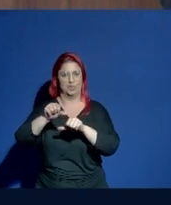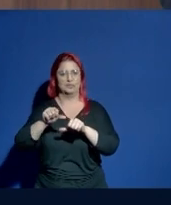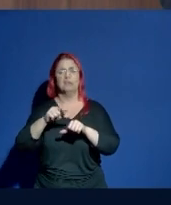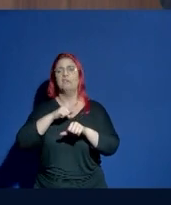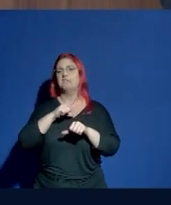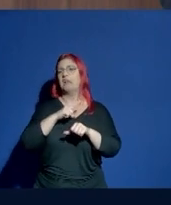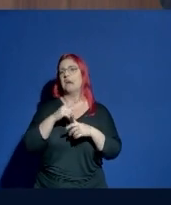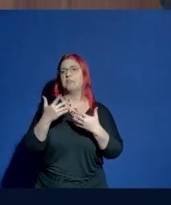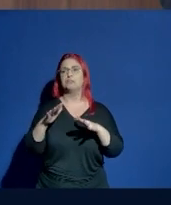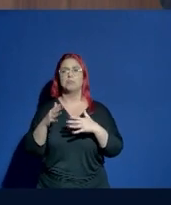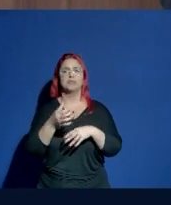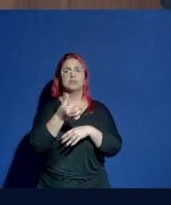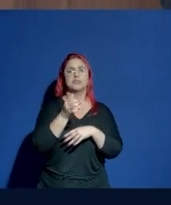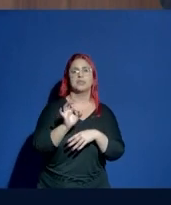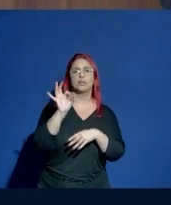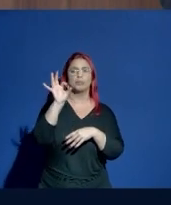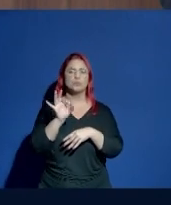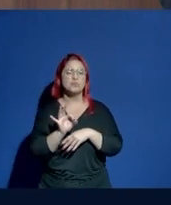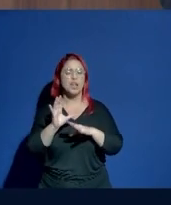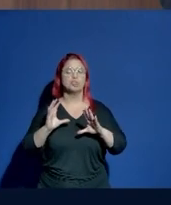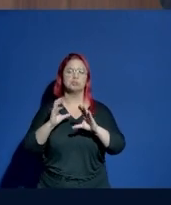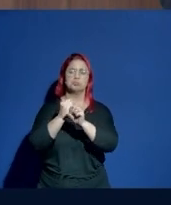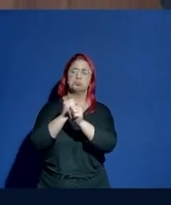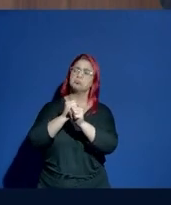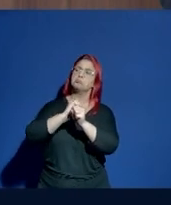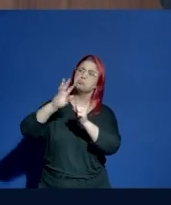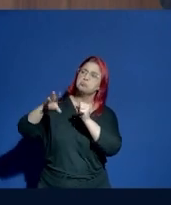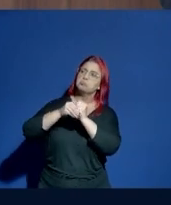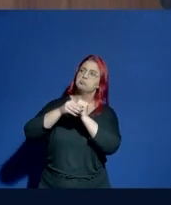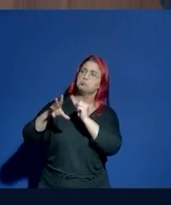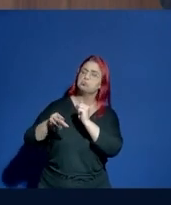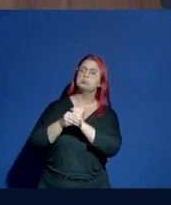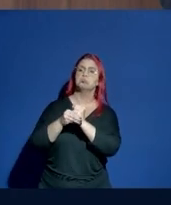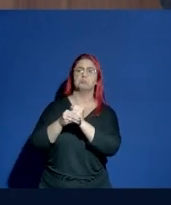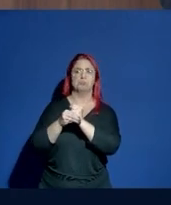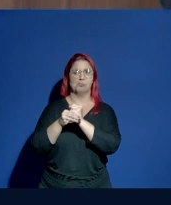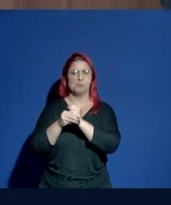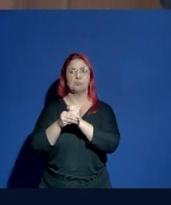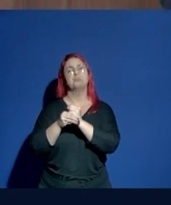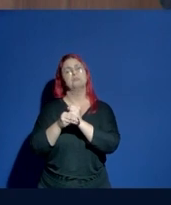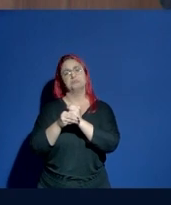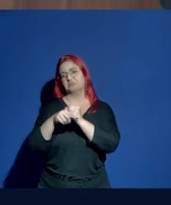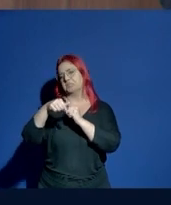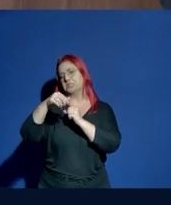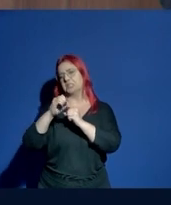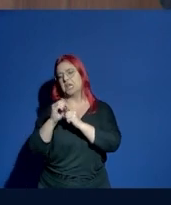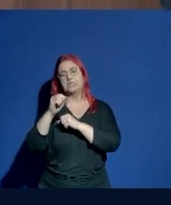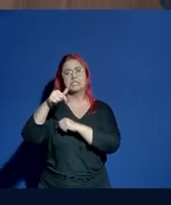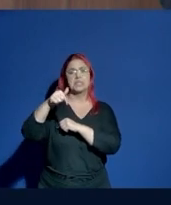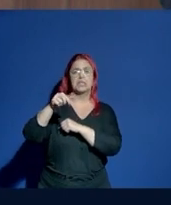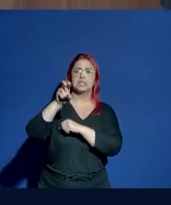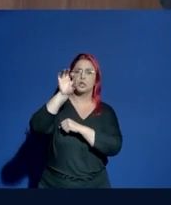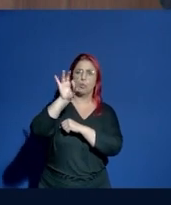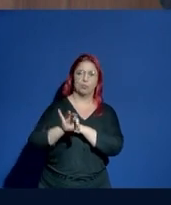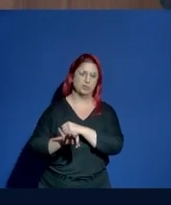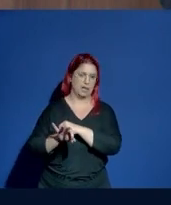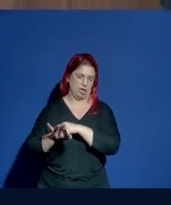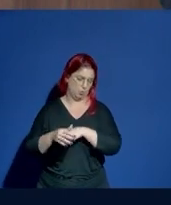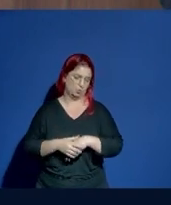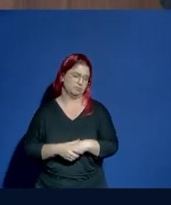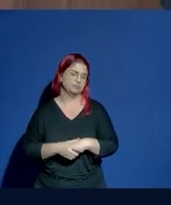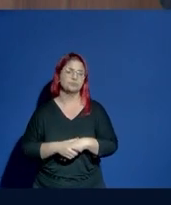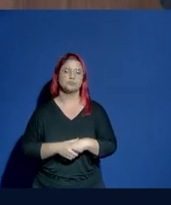de 60%. Se você adicionar as outras duas, chega já a 70%, 75%, e aí tem